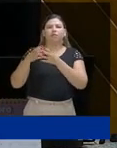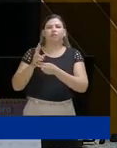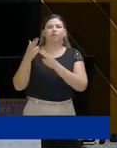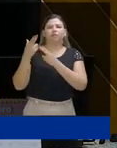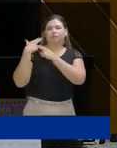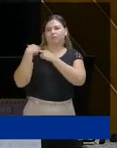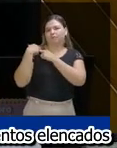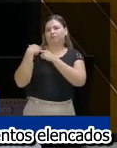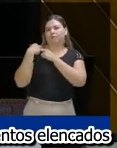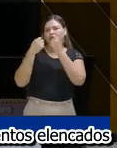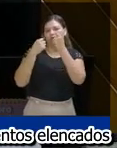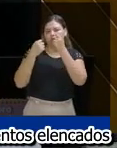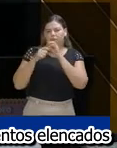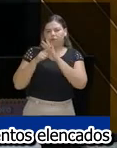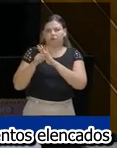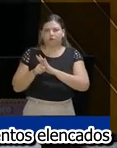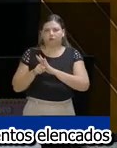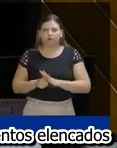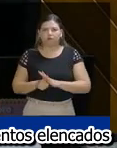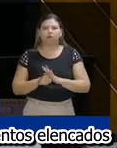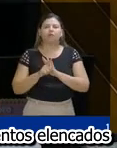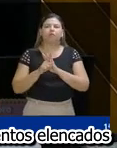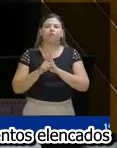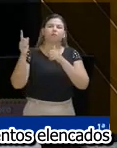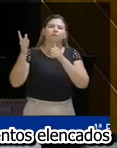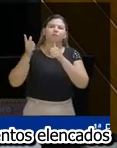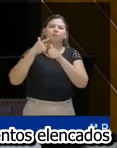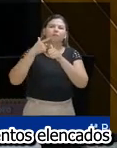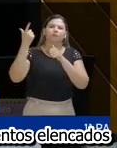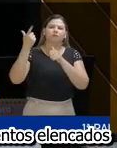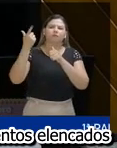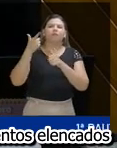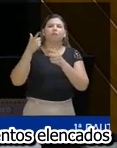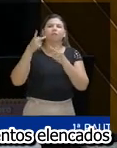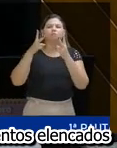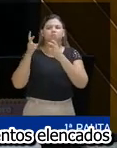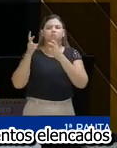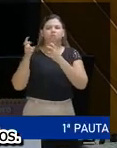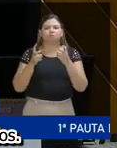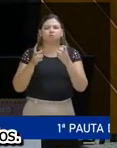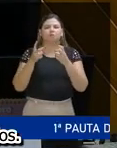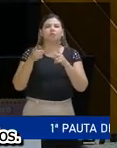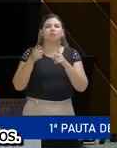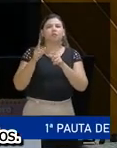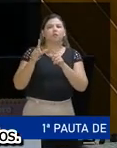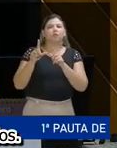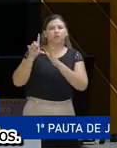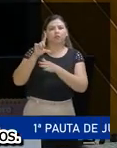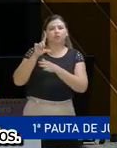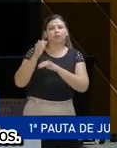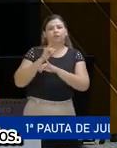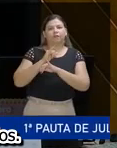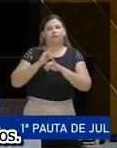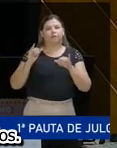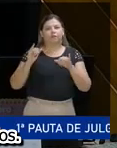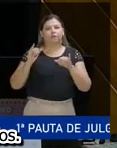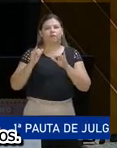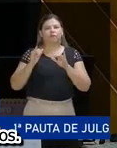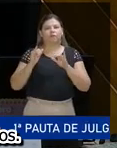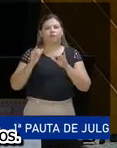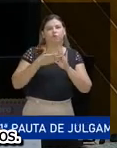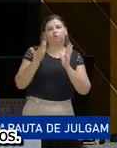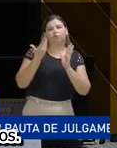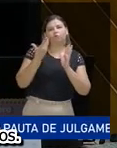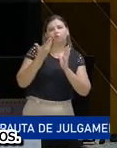ordinária. Na primeira análise, o órgão técnico informou que os documentos elencados na resolução de regência tinham